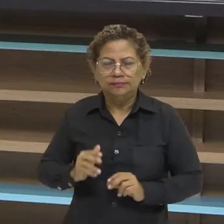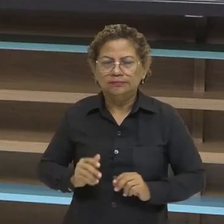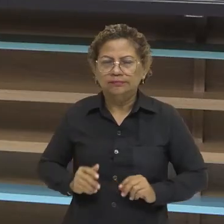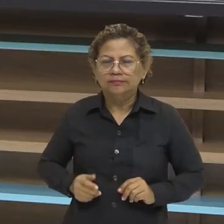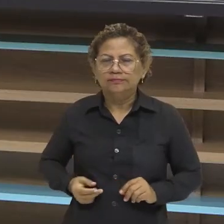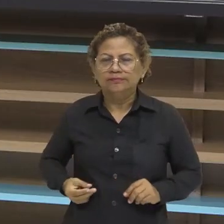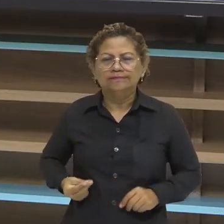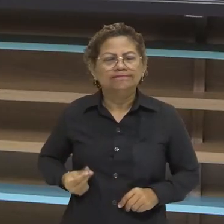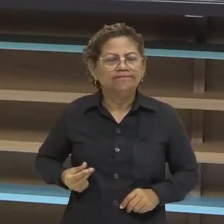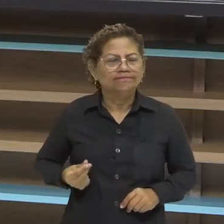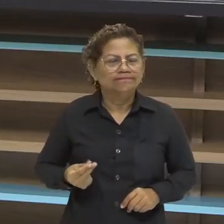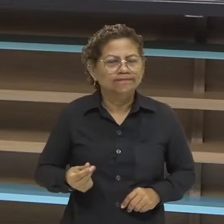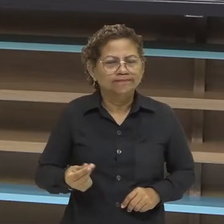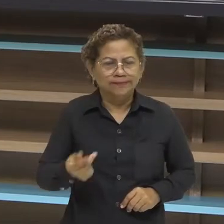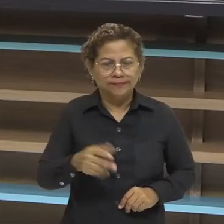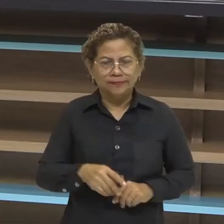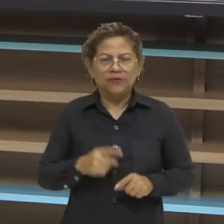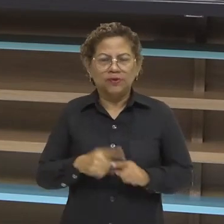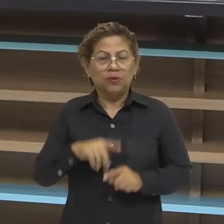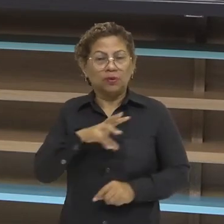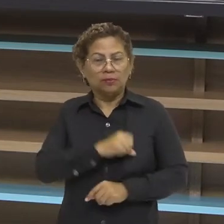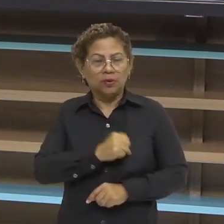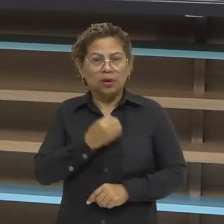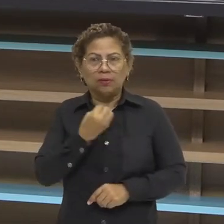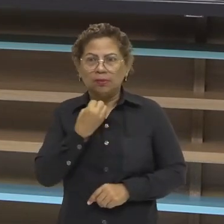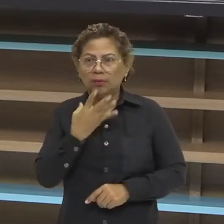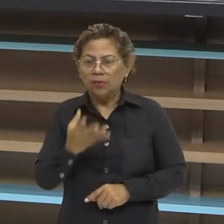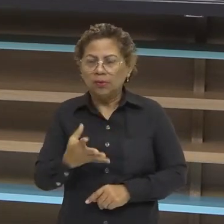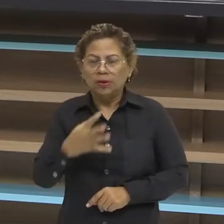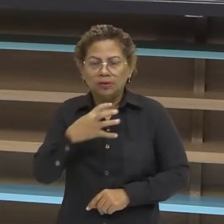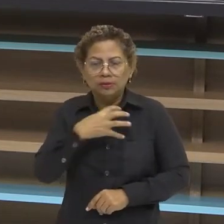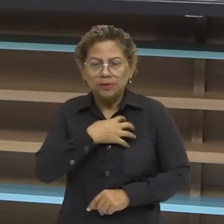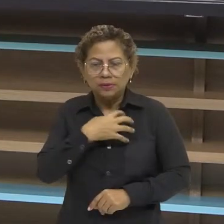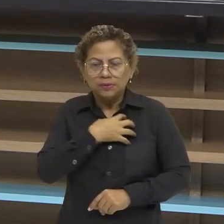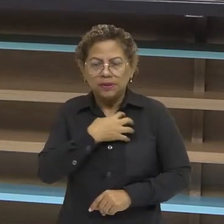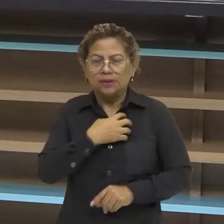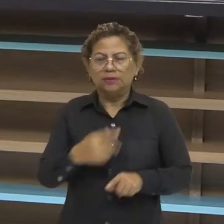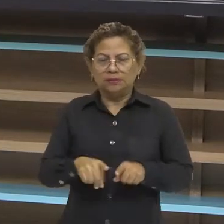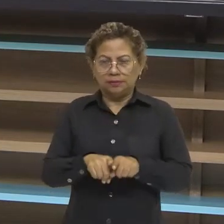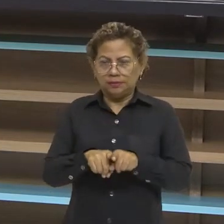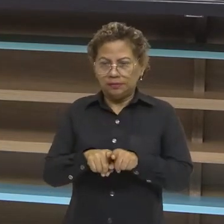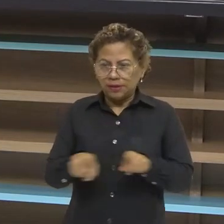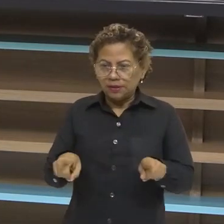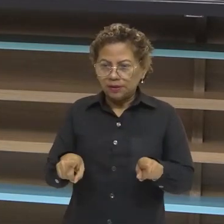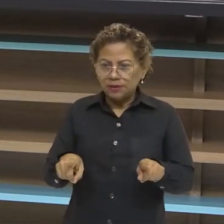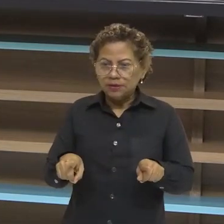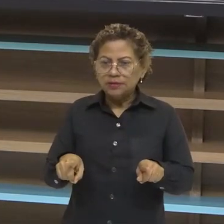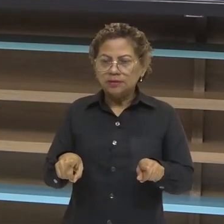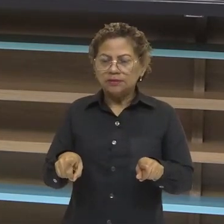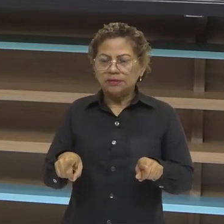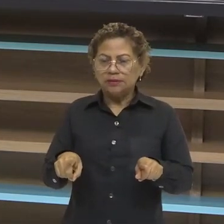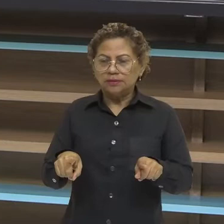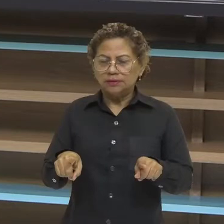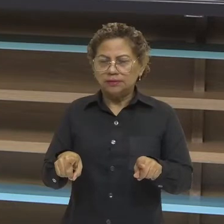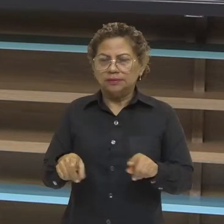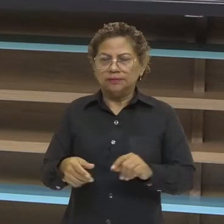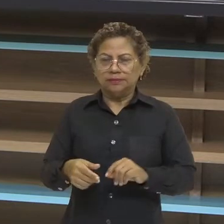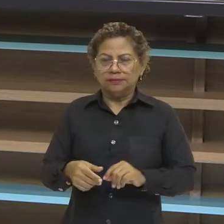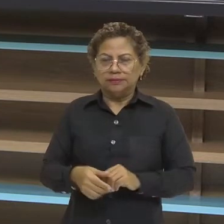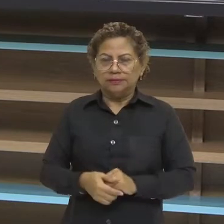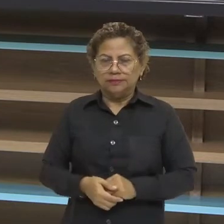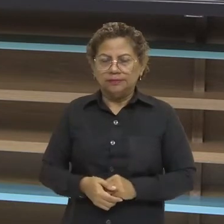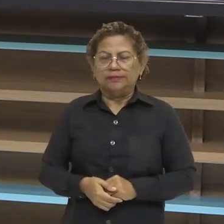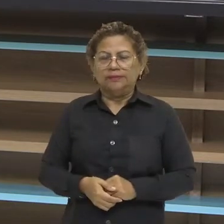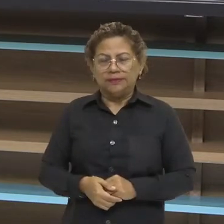o amor, né, um sentimento bom, e que ele também vai ocasionar aí uma